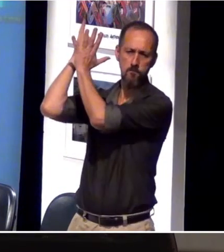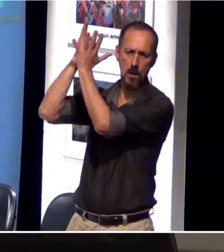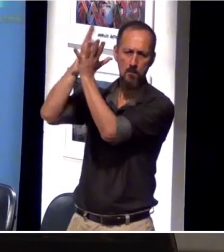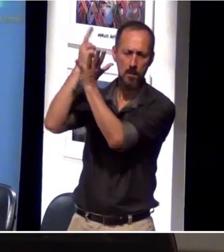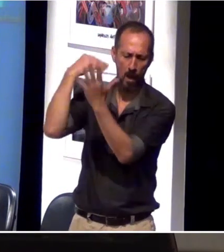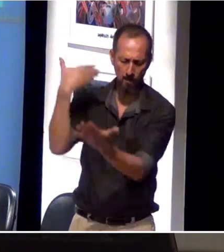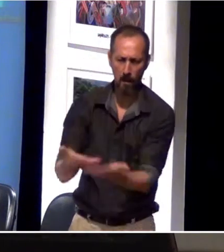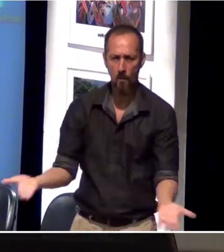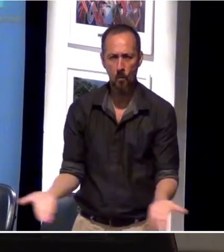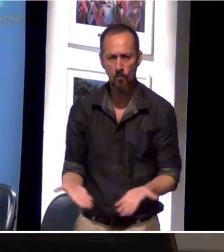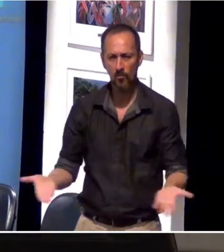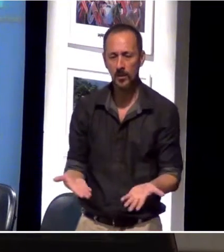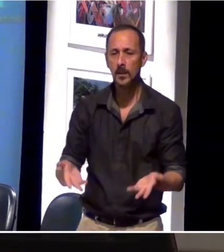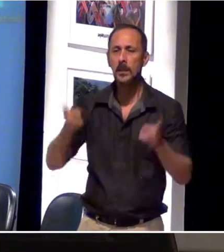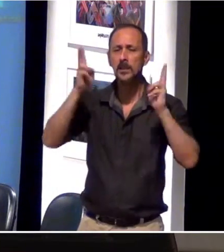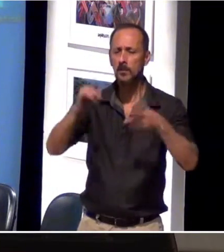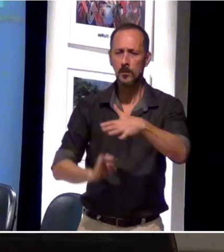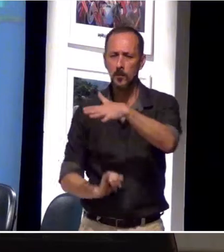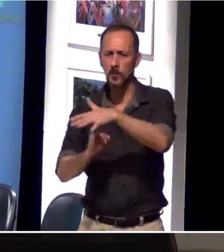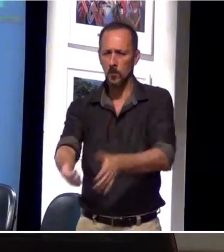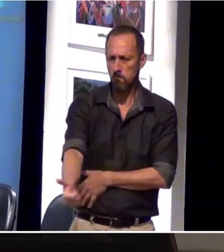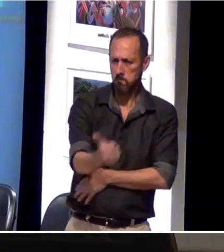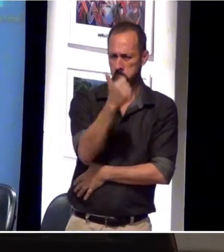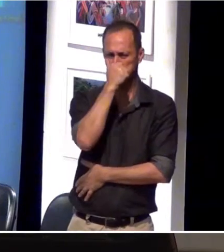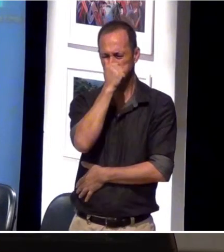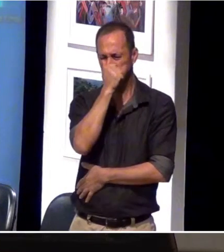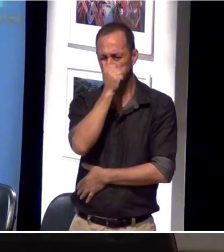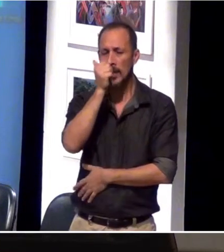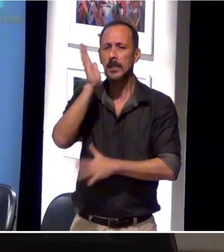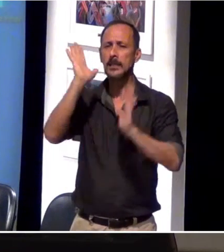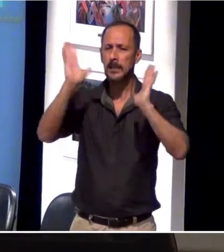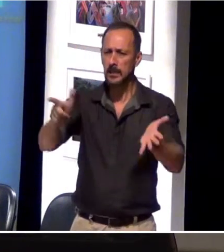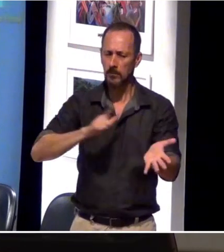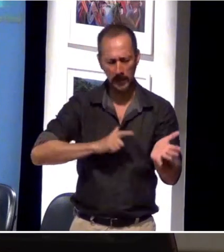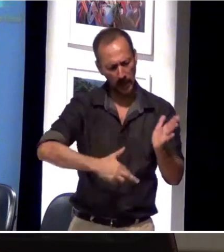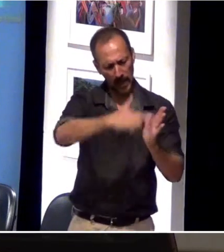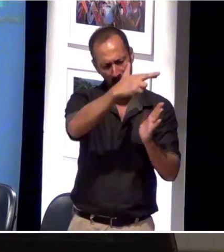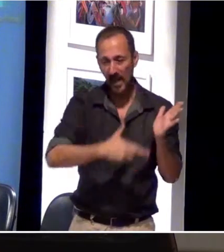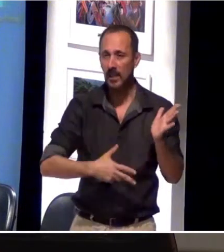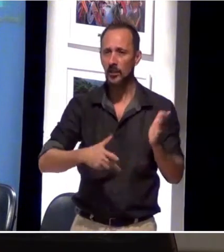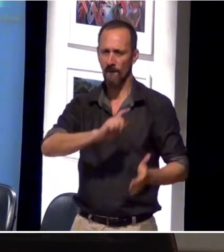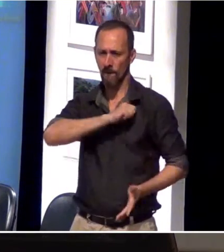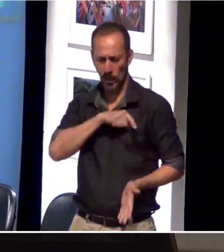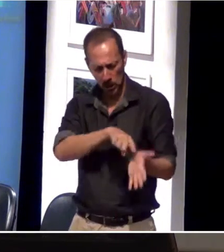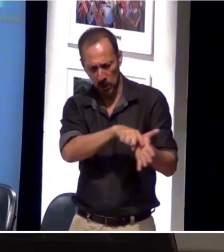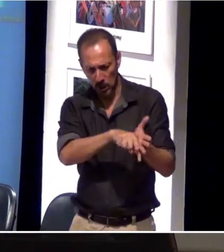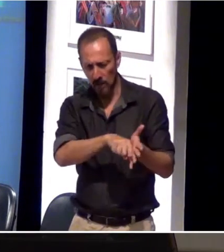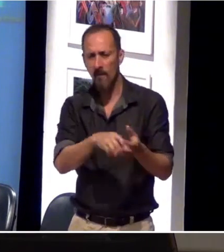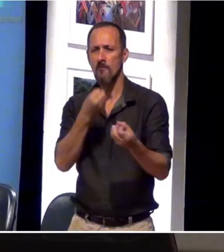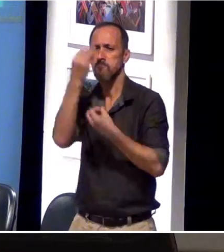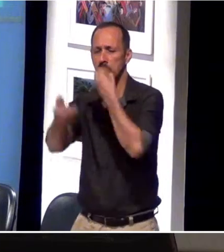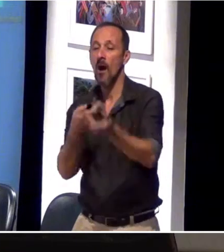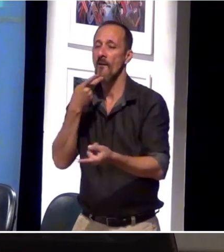Melo Matos, que são sempre instituições que todos os relatórios de fiscalização vão